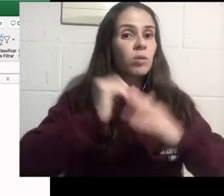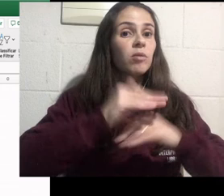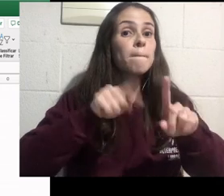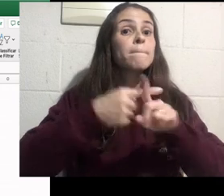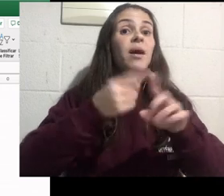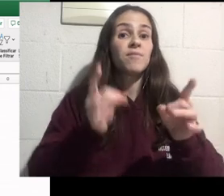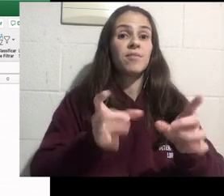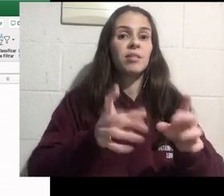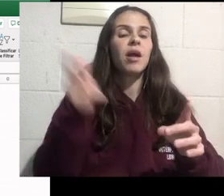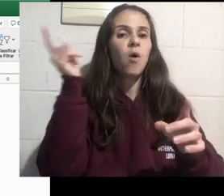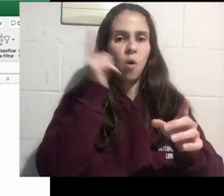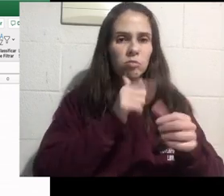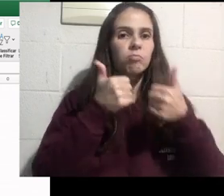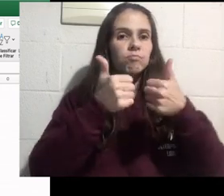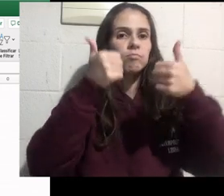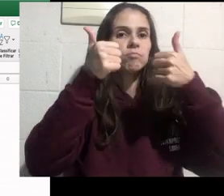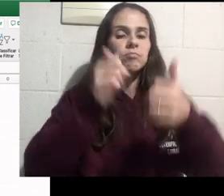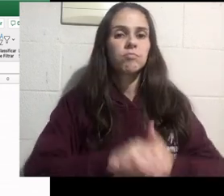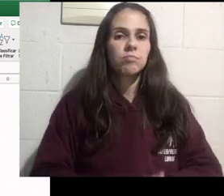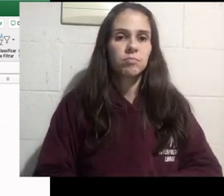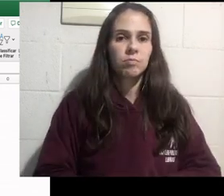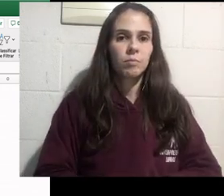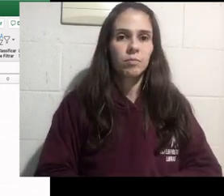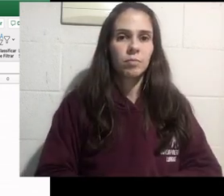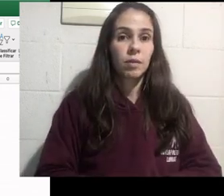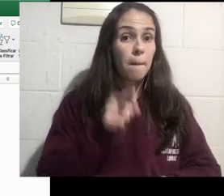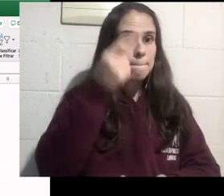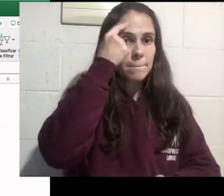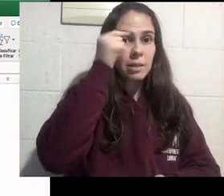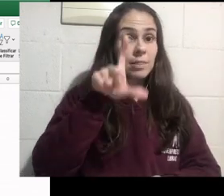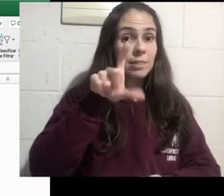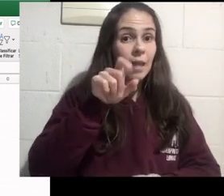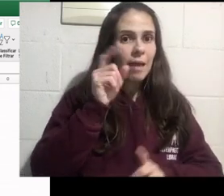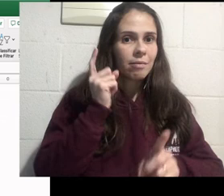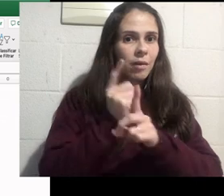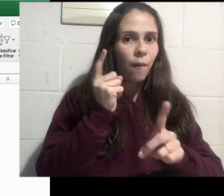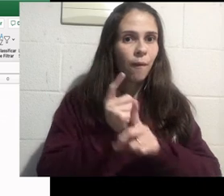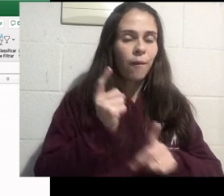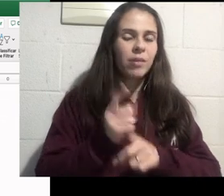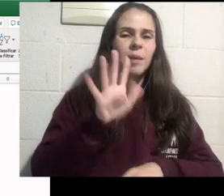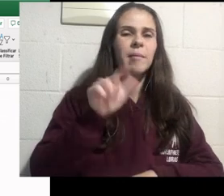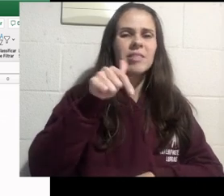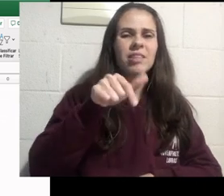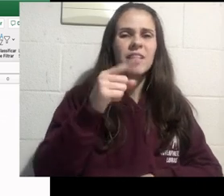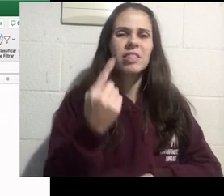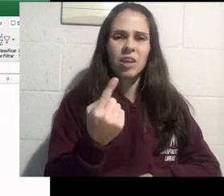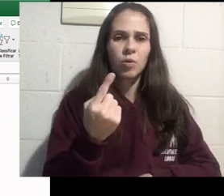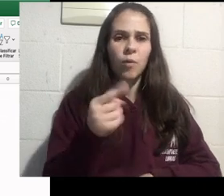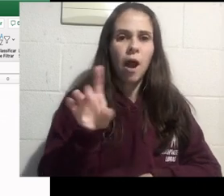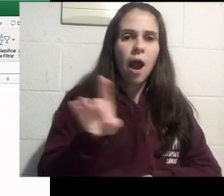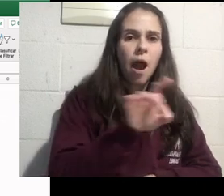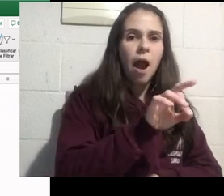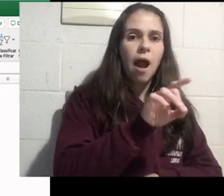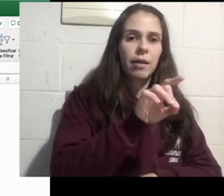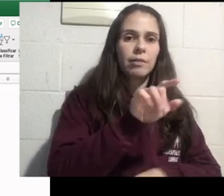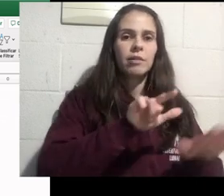ter a rentabilidade desejada, ok? Isso nos 10 encontros, no caso aqui. Que daria 71 por semana. Então,